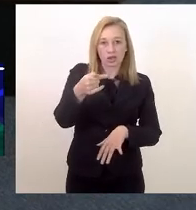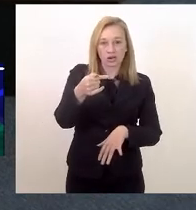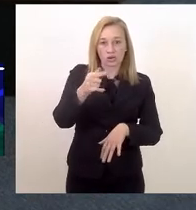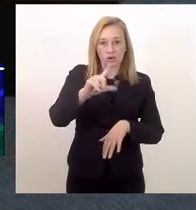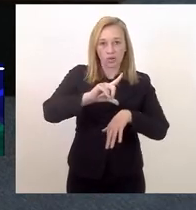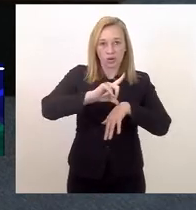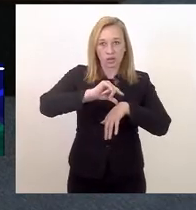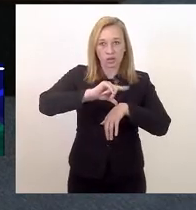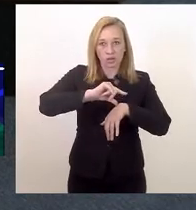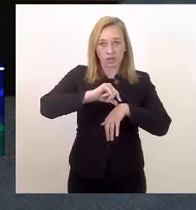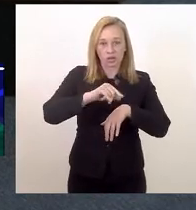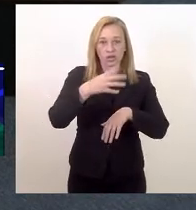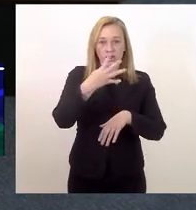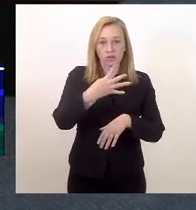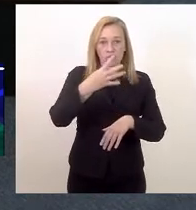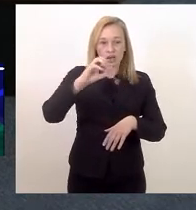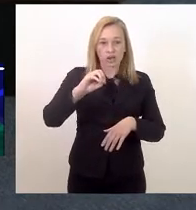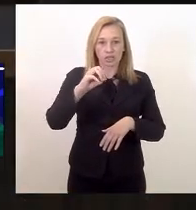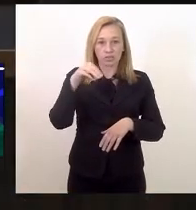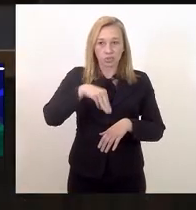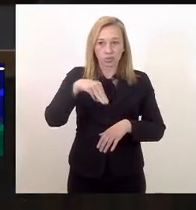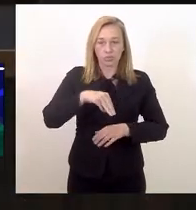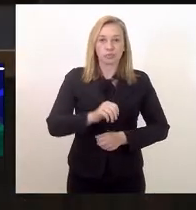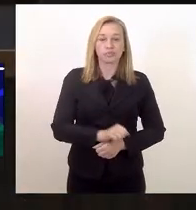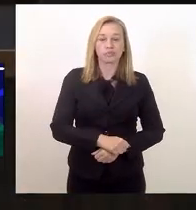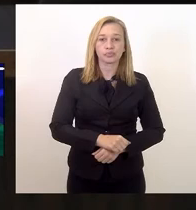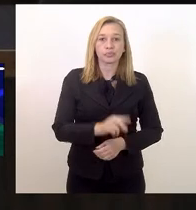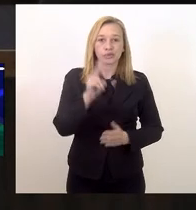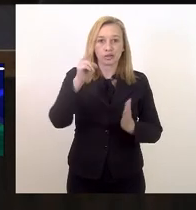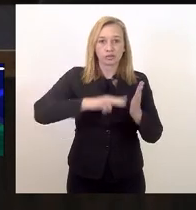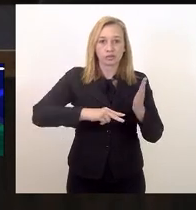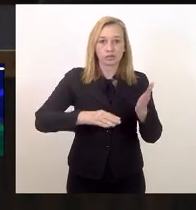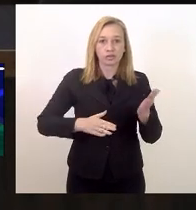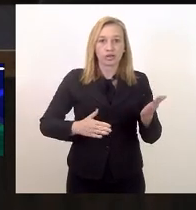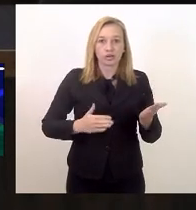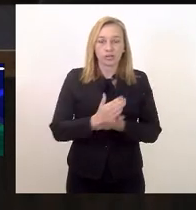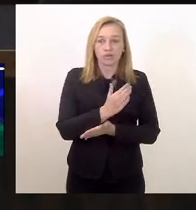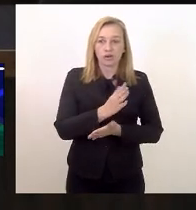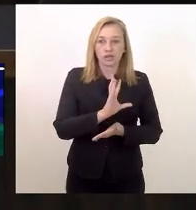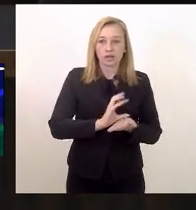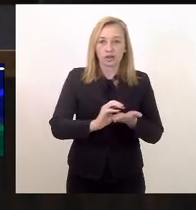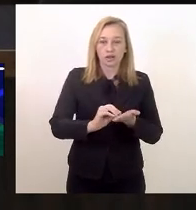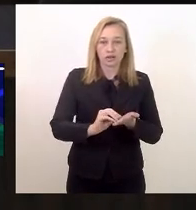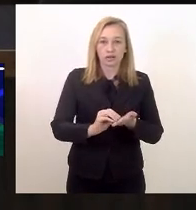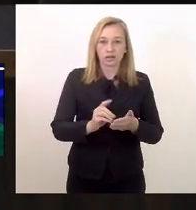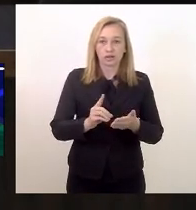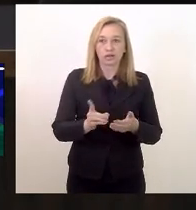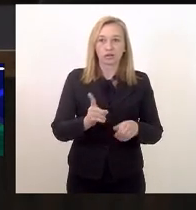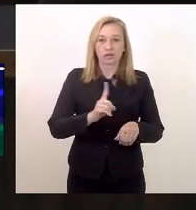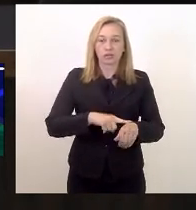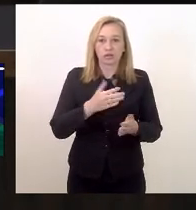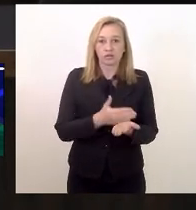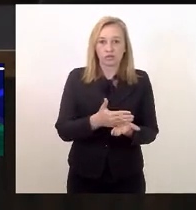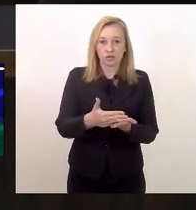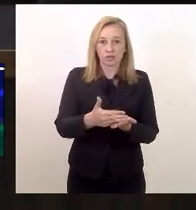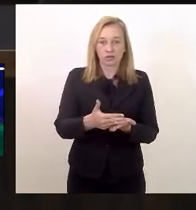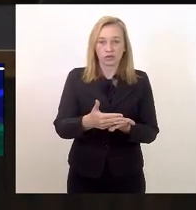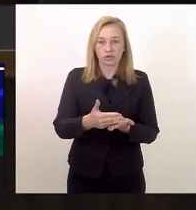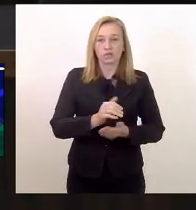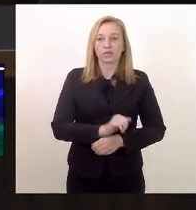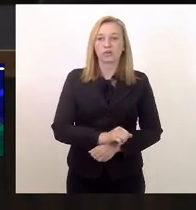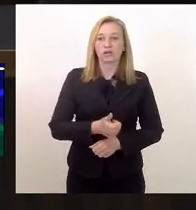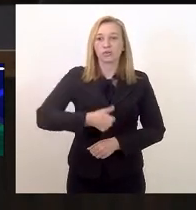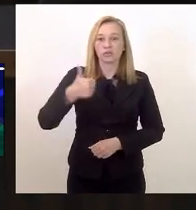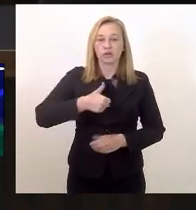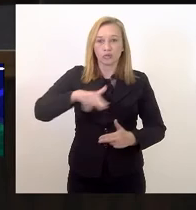horas e 40 minutos. Lida e aprovada a ata, passa-se ao expediente inicial. Primeiro